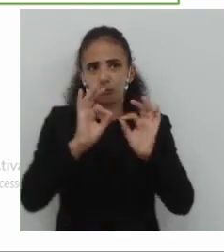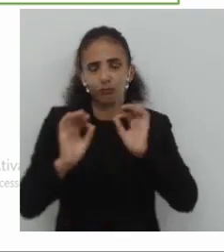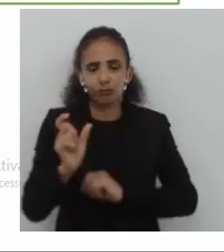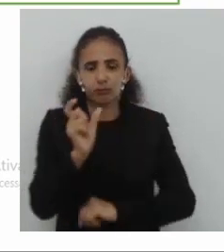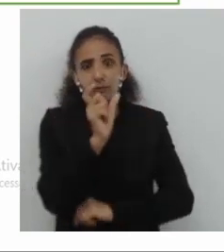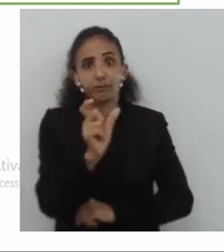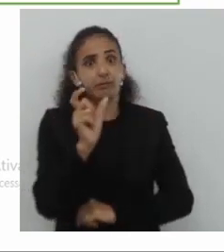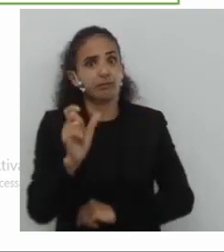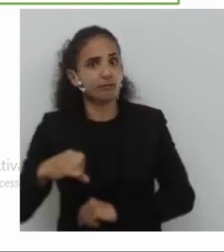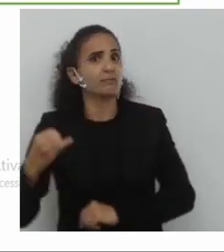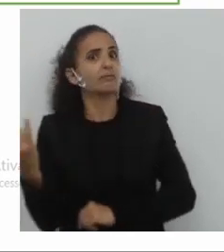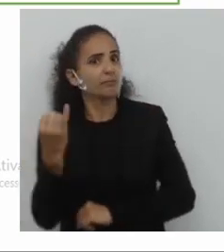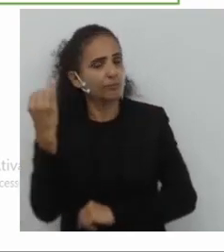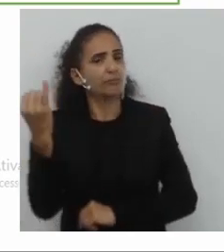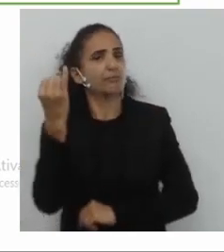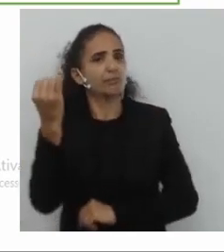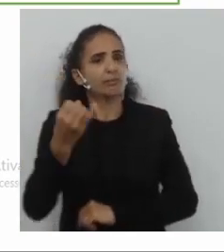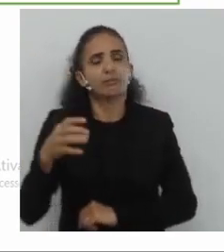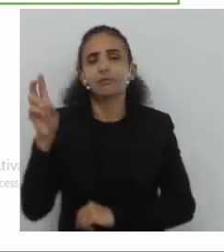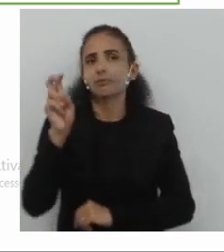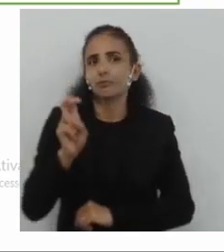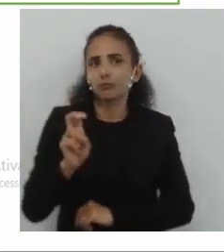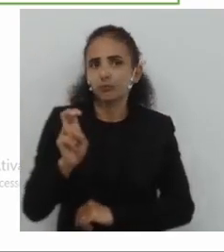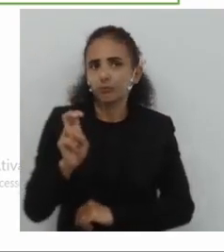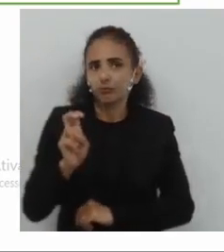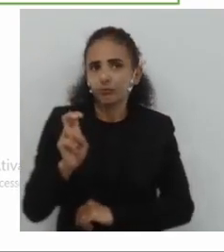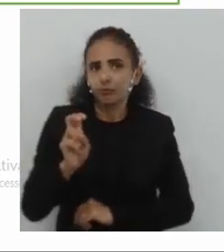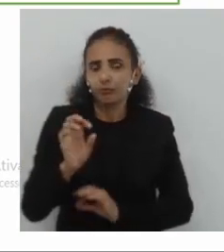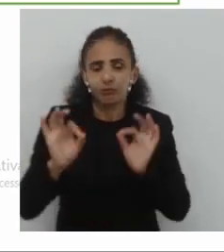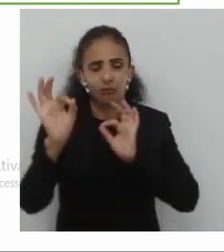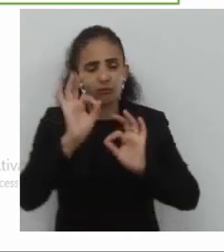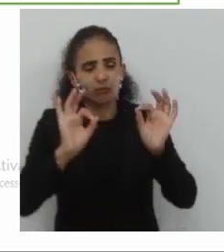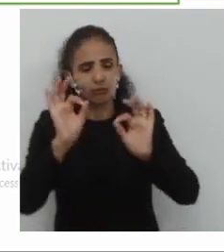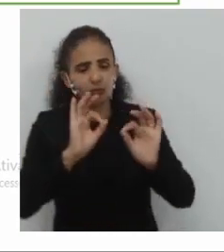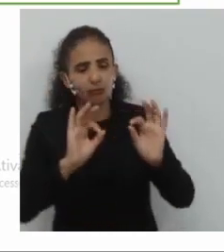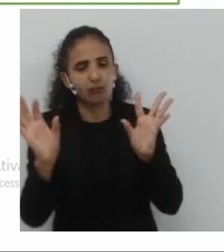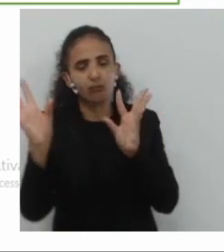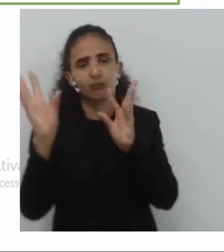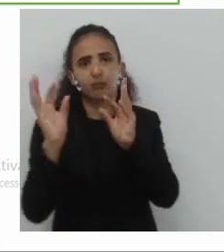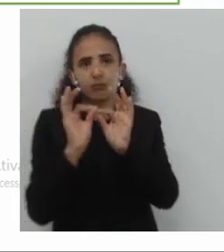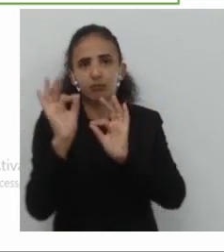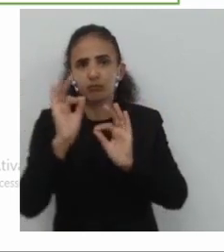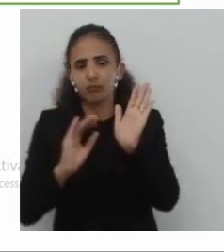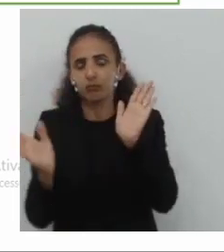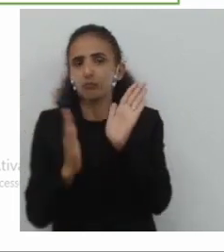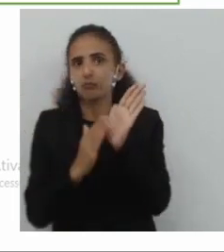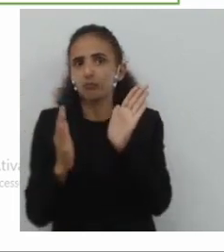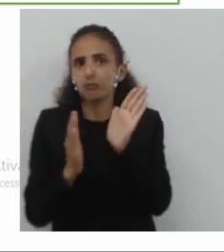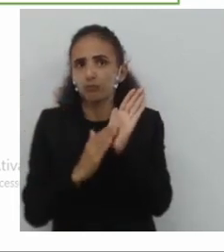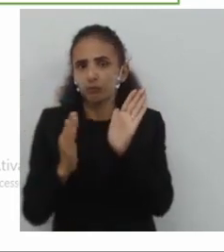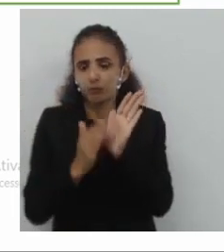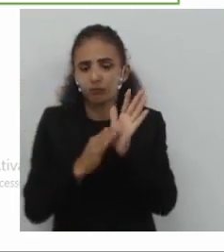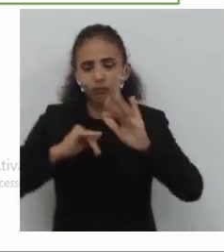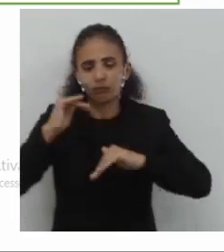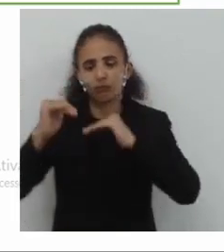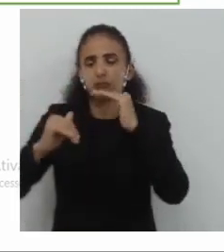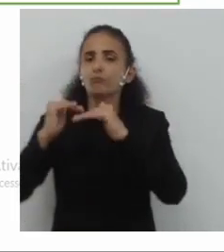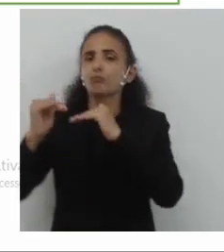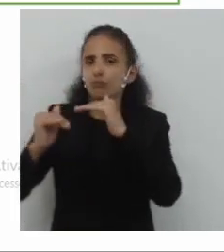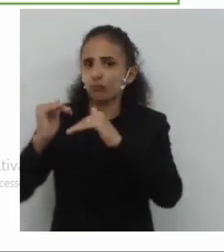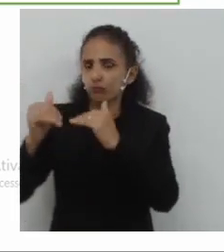as palavras-chave. Quinto, assentar as conclusões e as propostas da